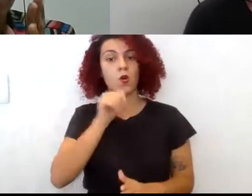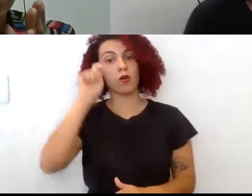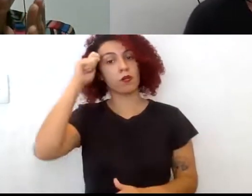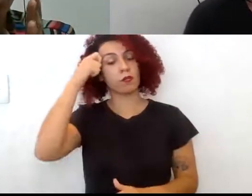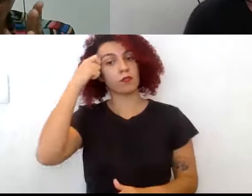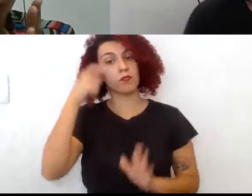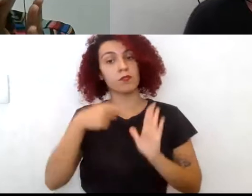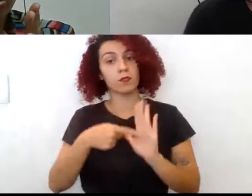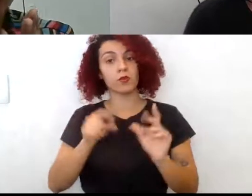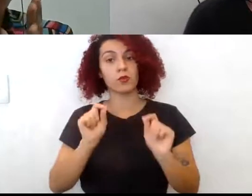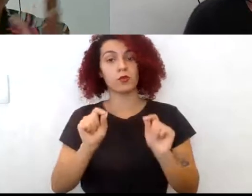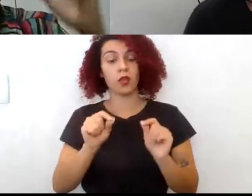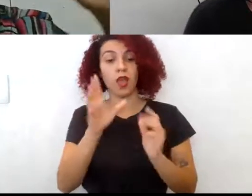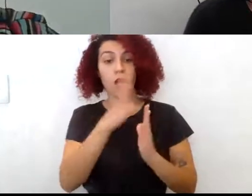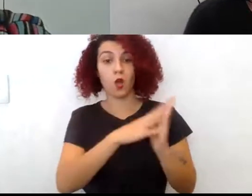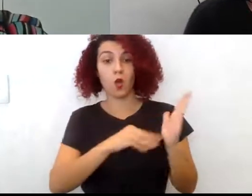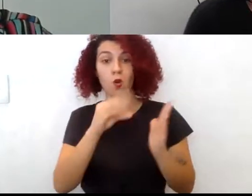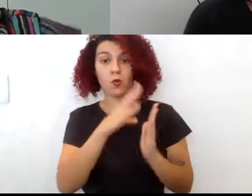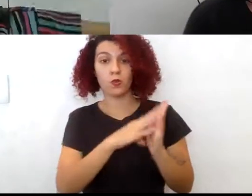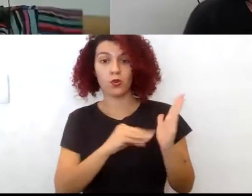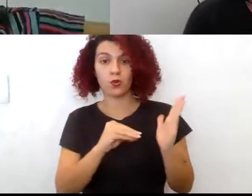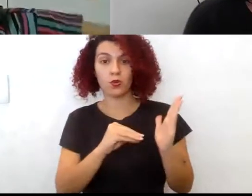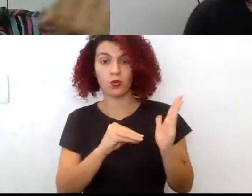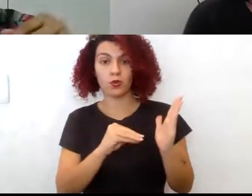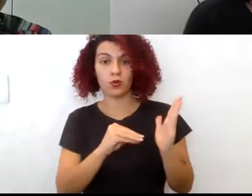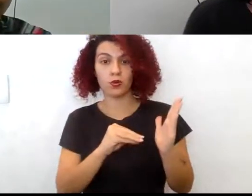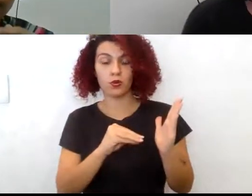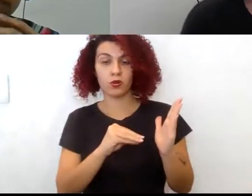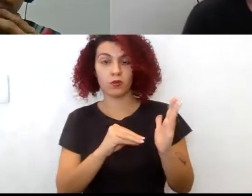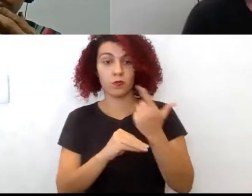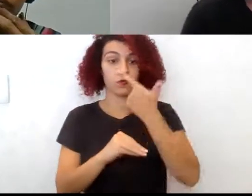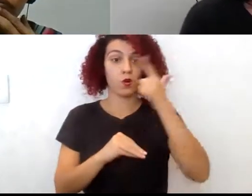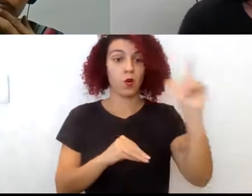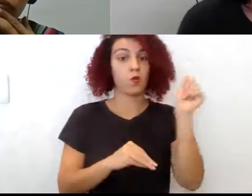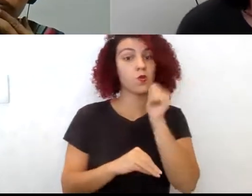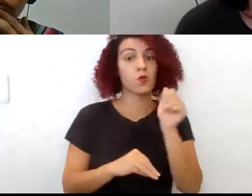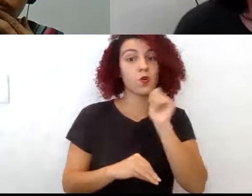se mãe povoar fez plágio de Solange truch e não citou